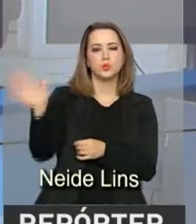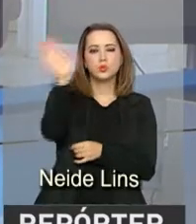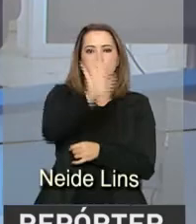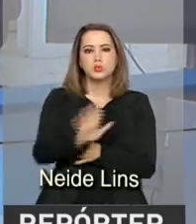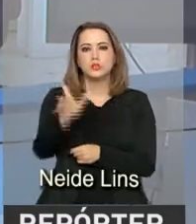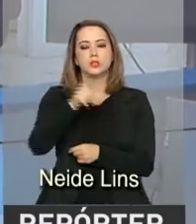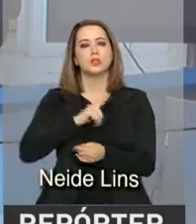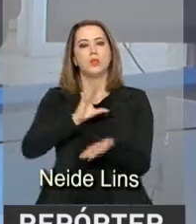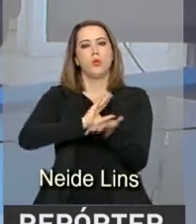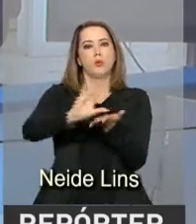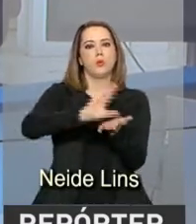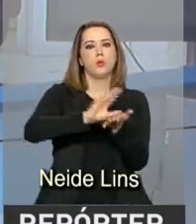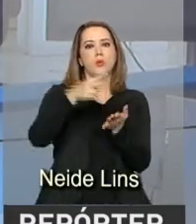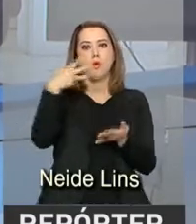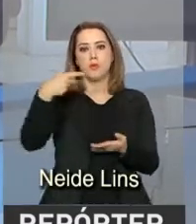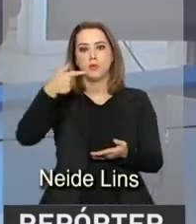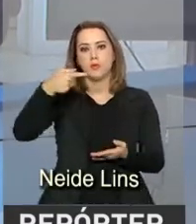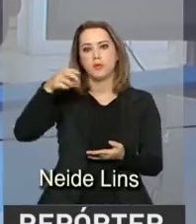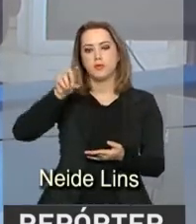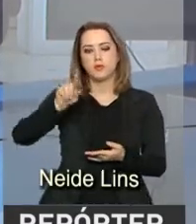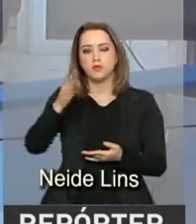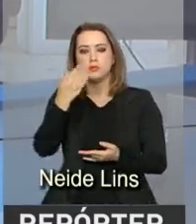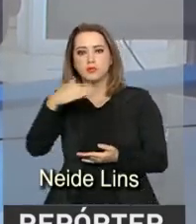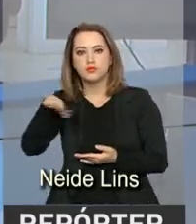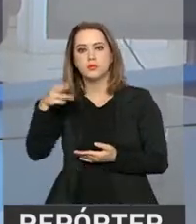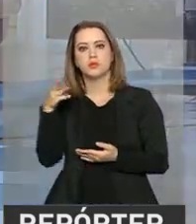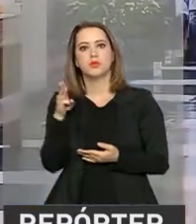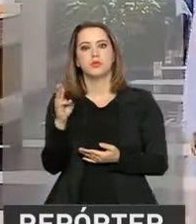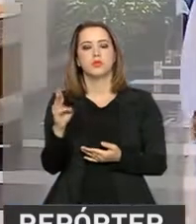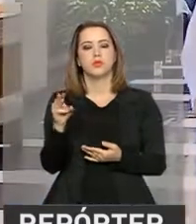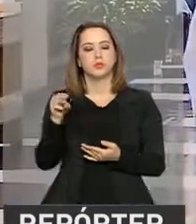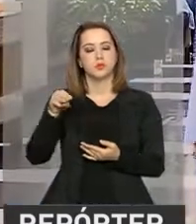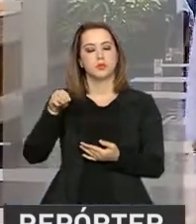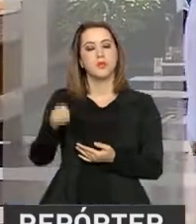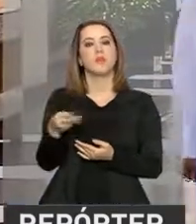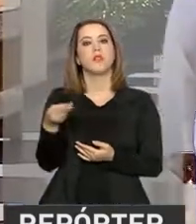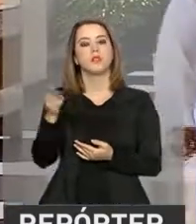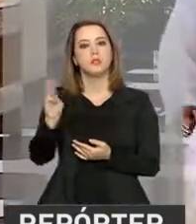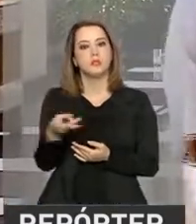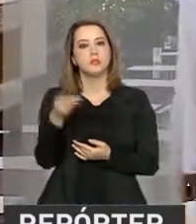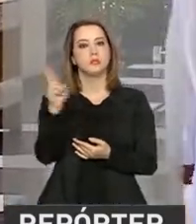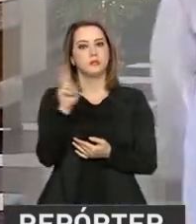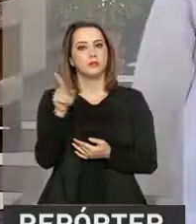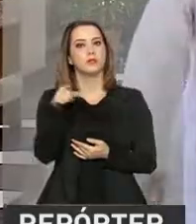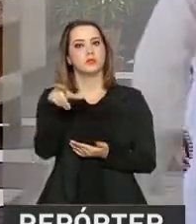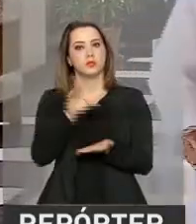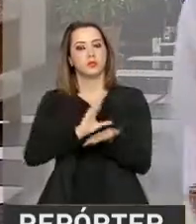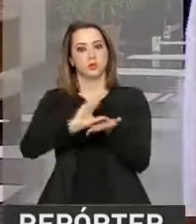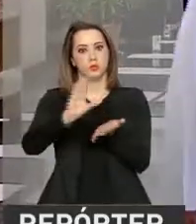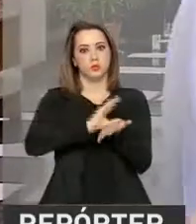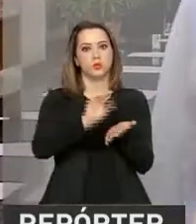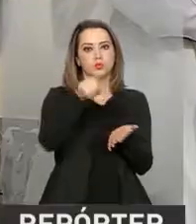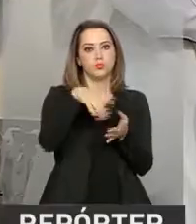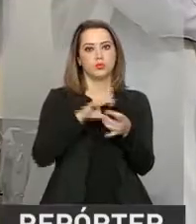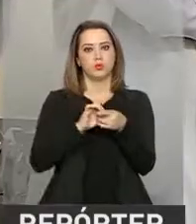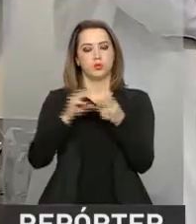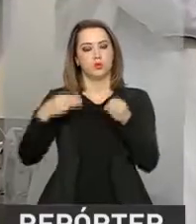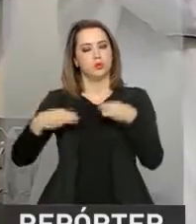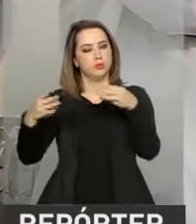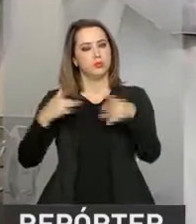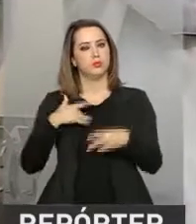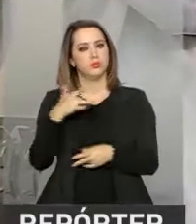um reforço de 37 milhões e meio de reais. O dinheiro liberado pelo Ministério da Saúde é para melhorar